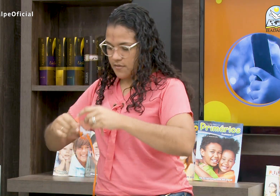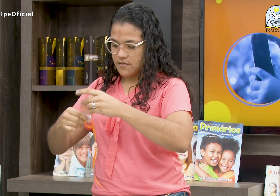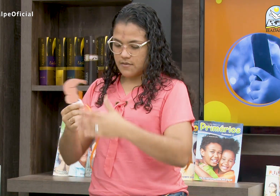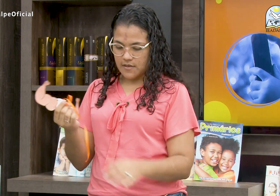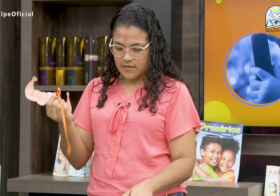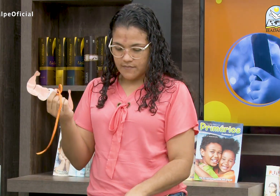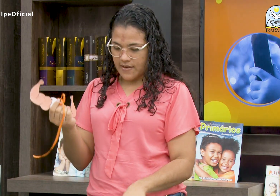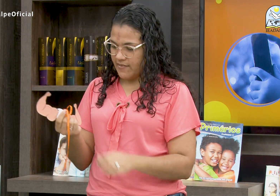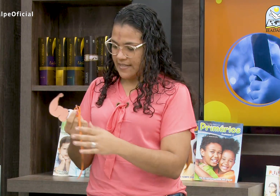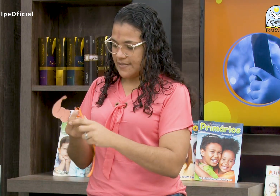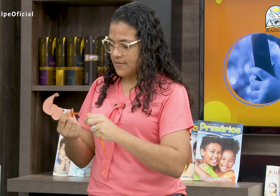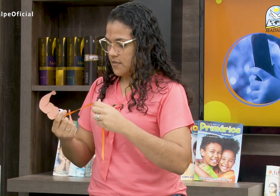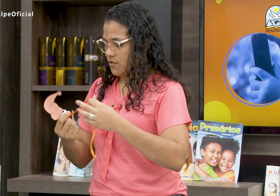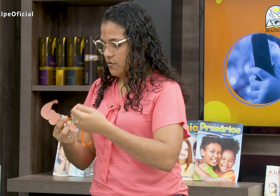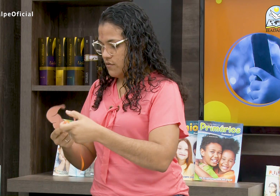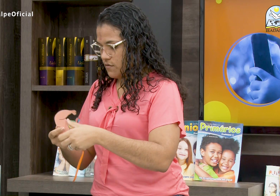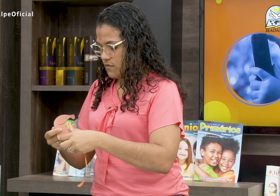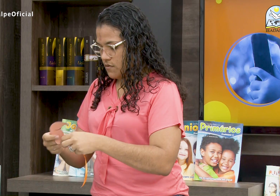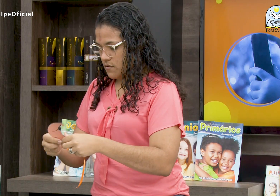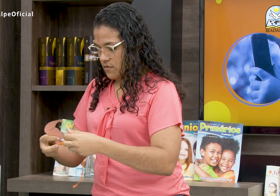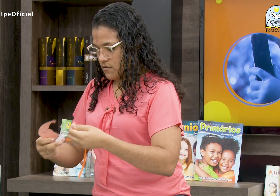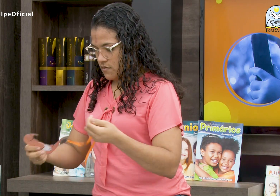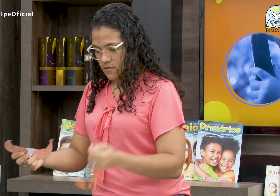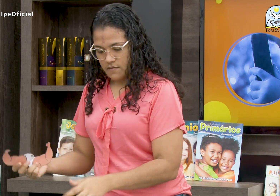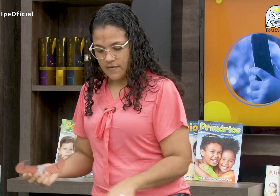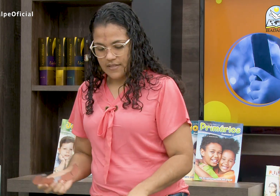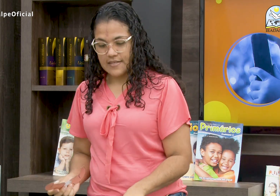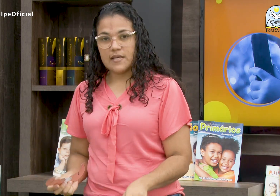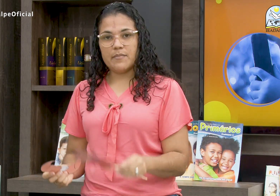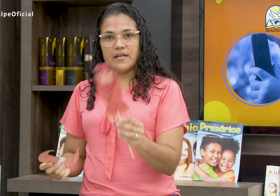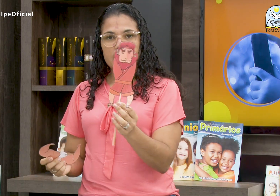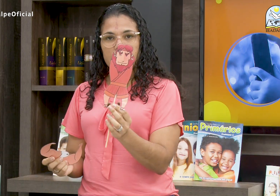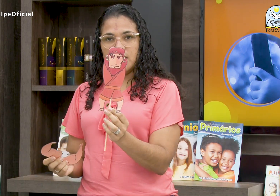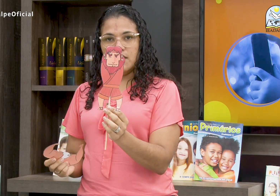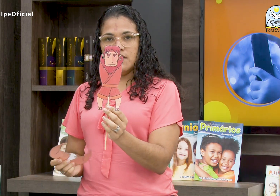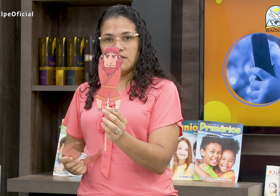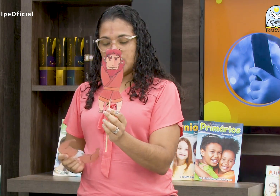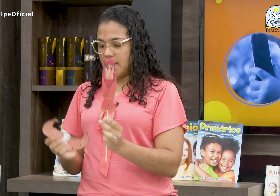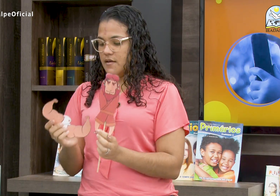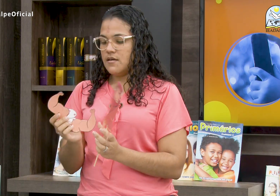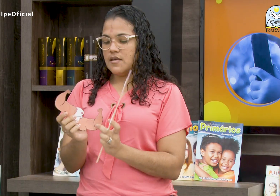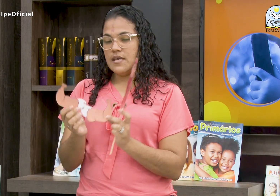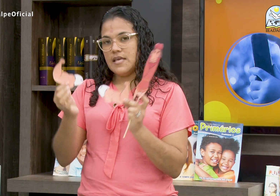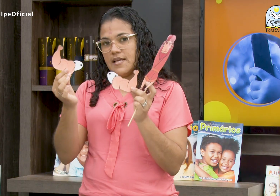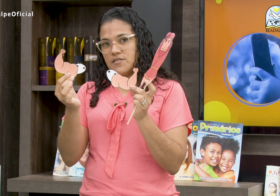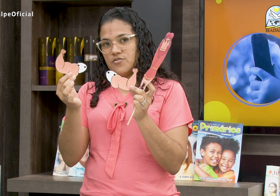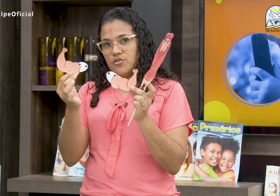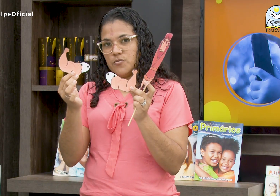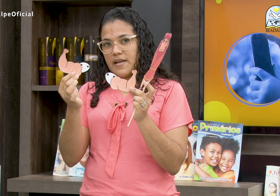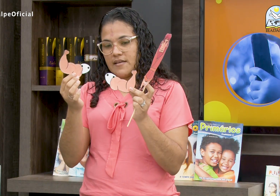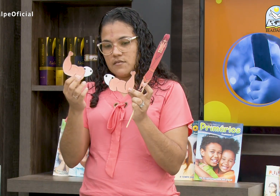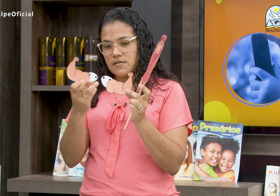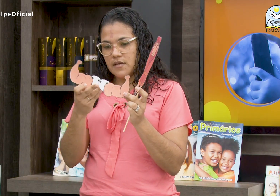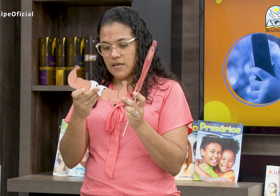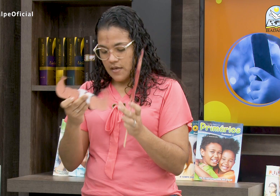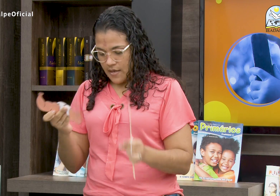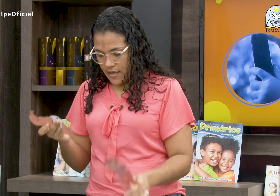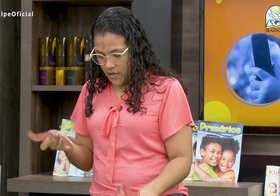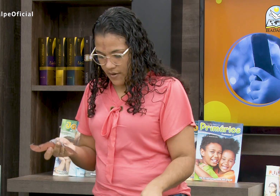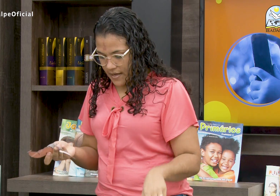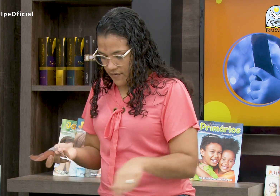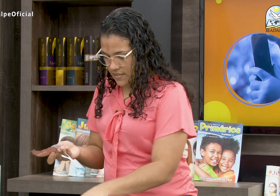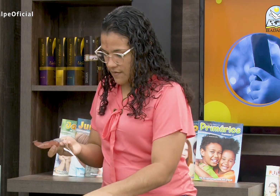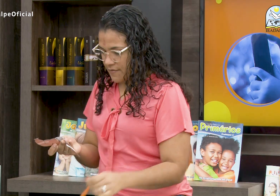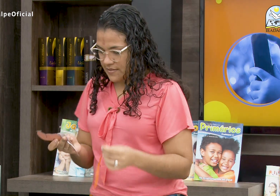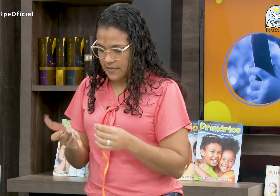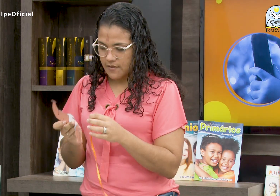dois. Vai tá assim, ó. Vai tá essa parte aqui, tá? E esses dois braços aqui. E